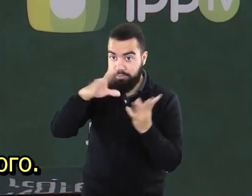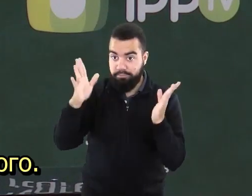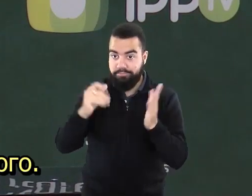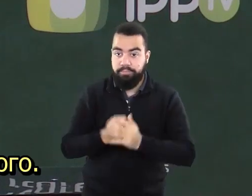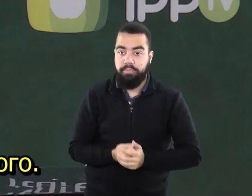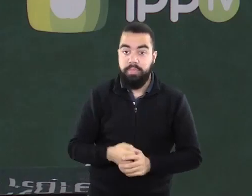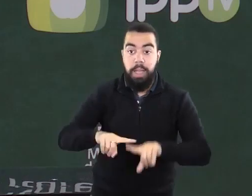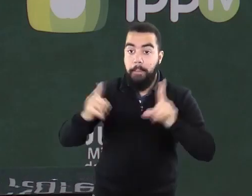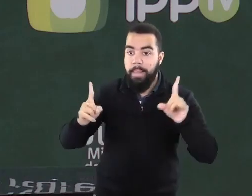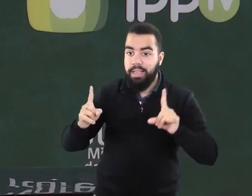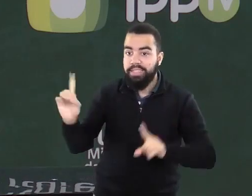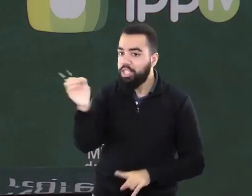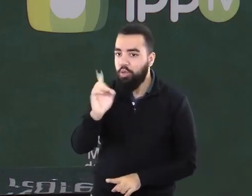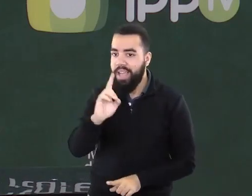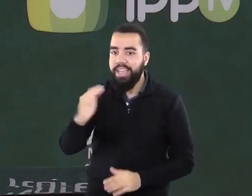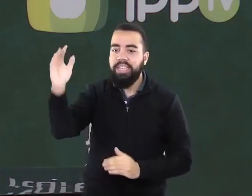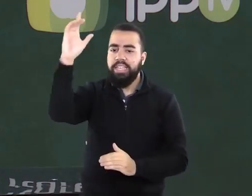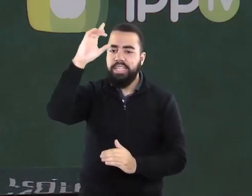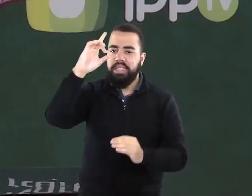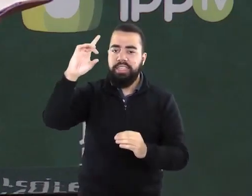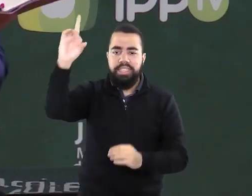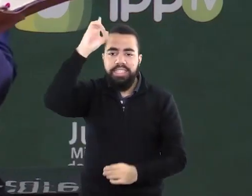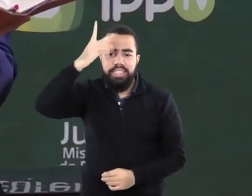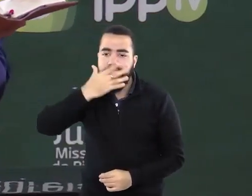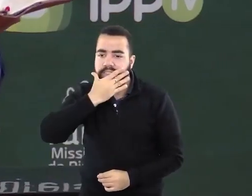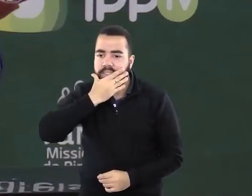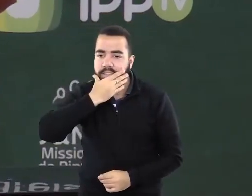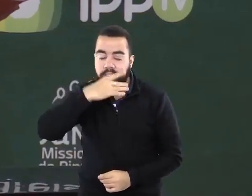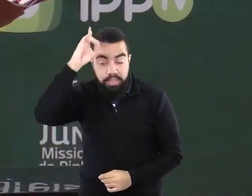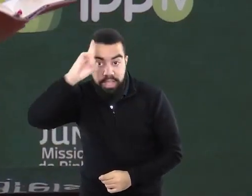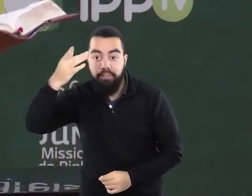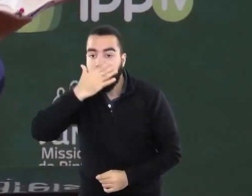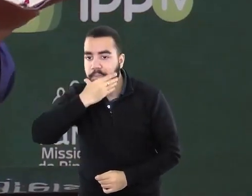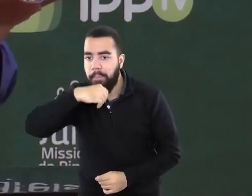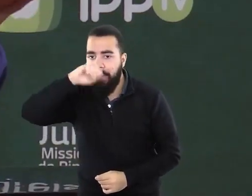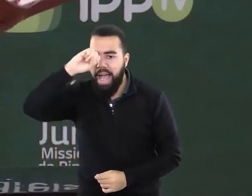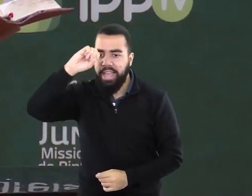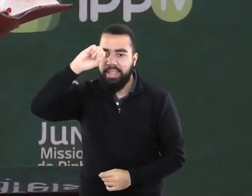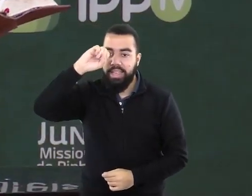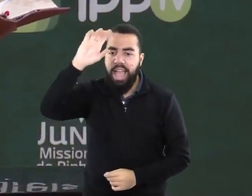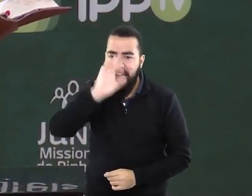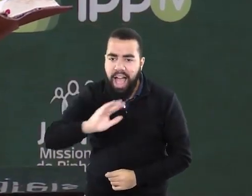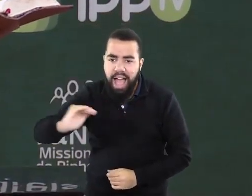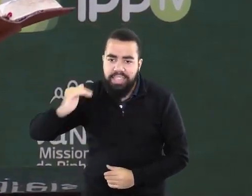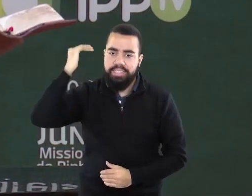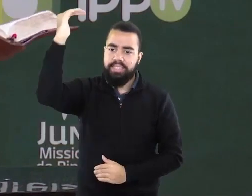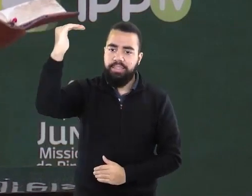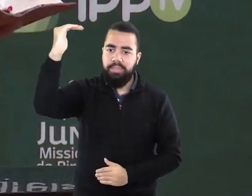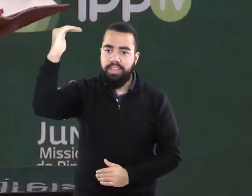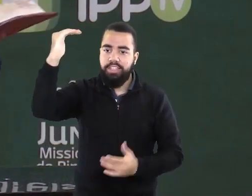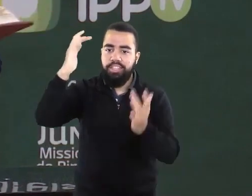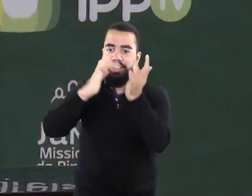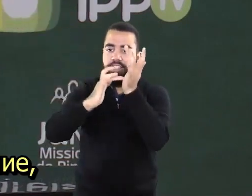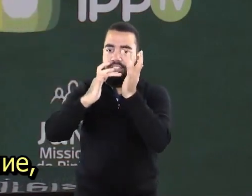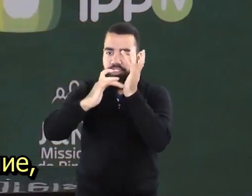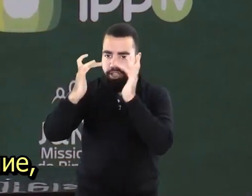ao outro. Portanto, submissão não tem a ver com ser inferior ou ser capaz.